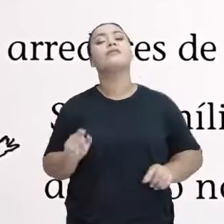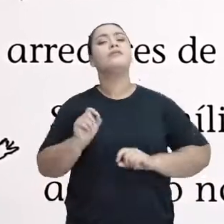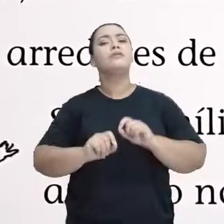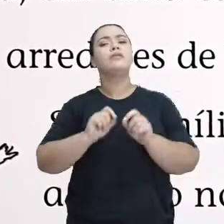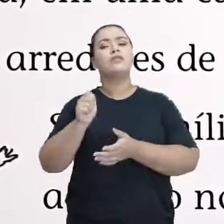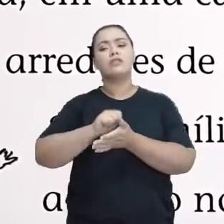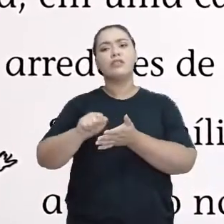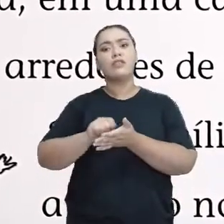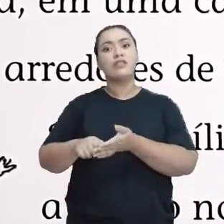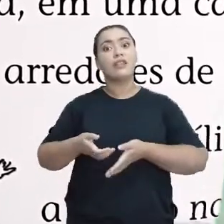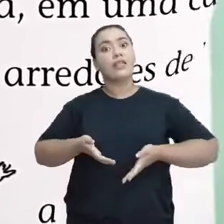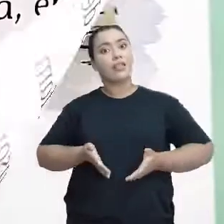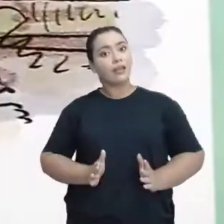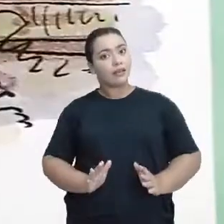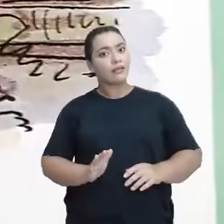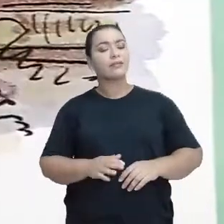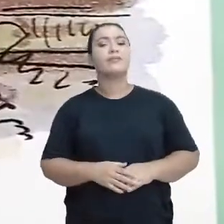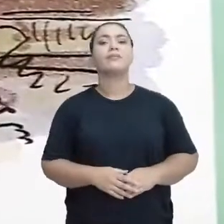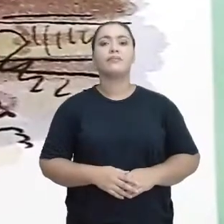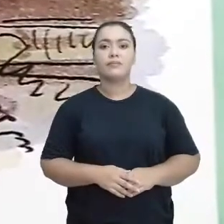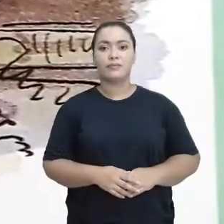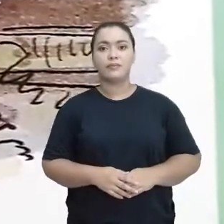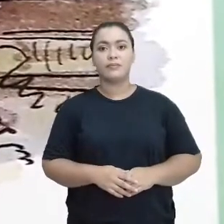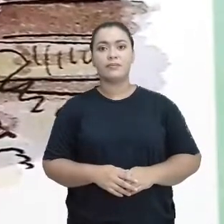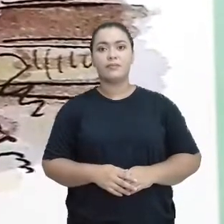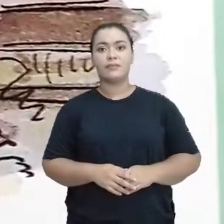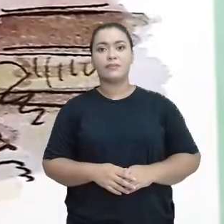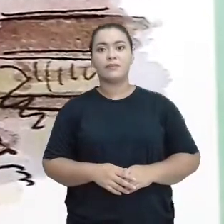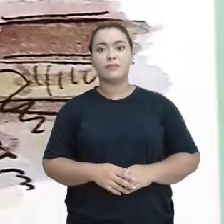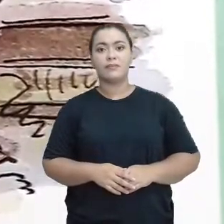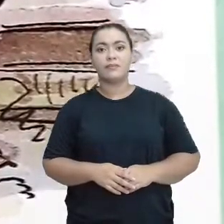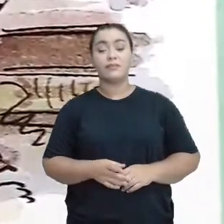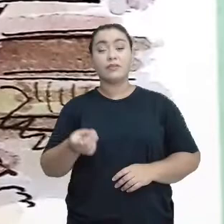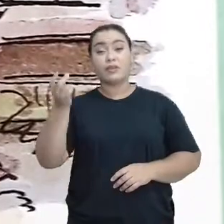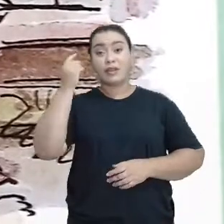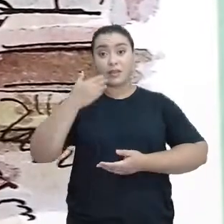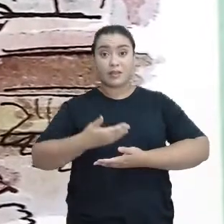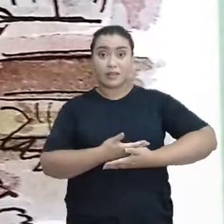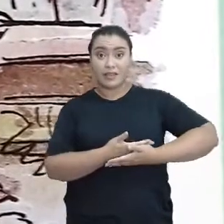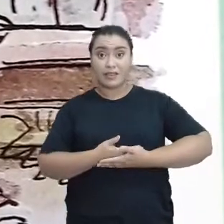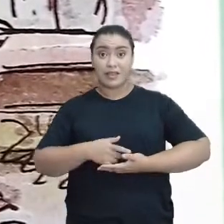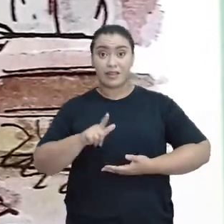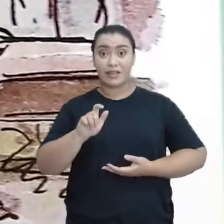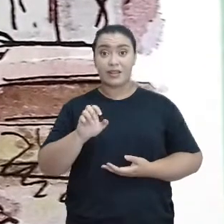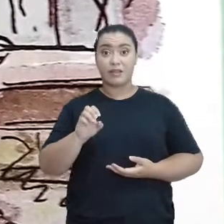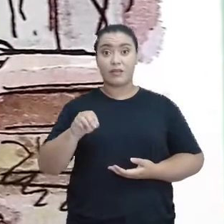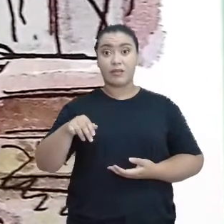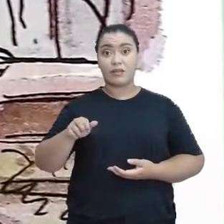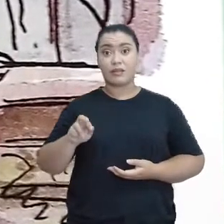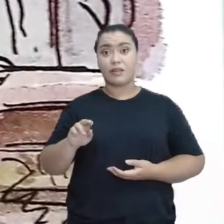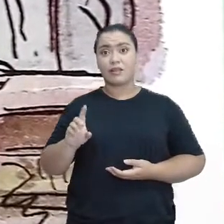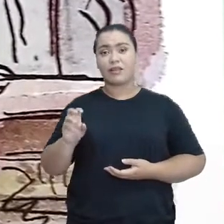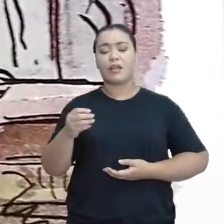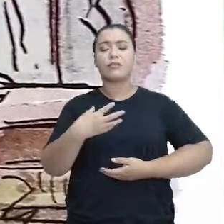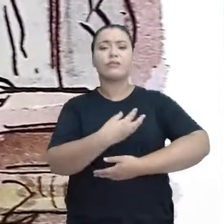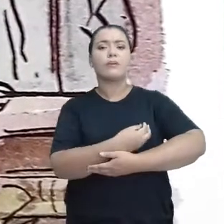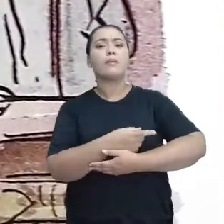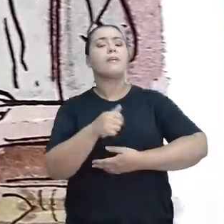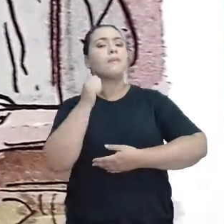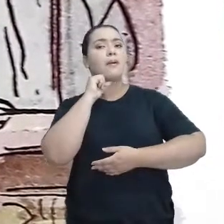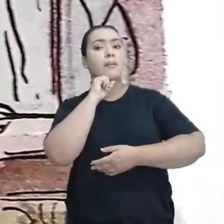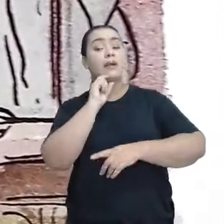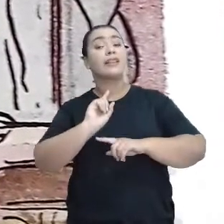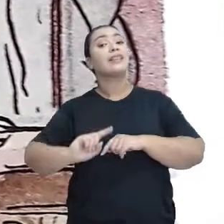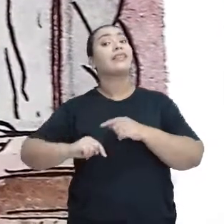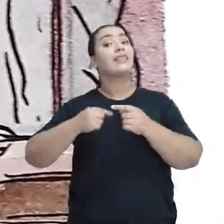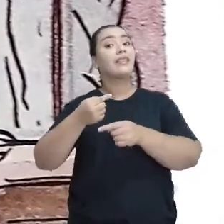o nascimento dele. Quando era bebê, Leonardo foi amamentado e cuidado pela mãe, mas